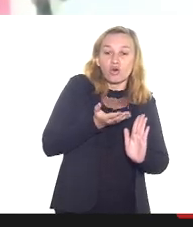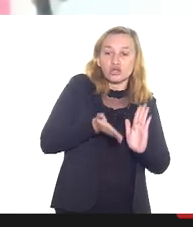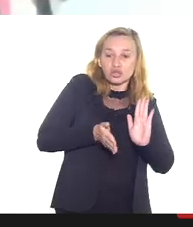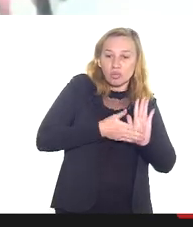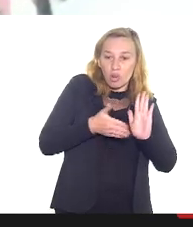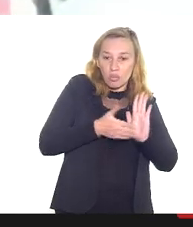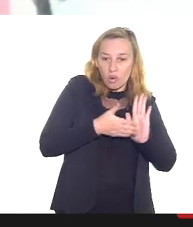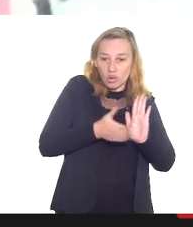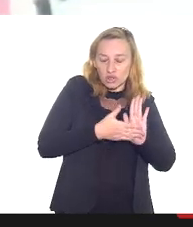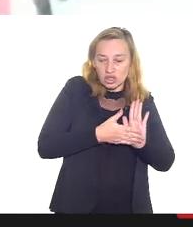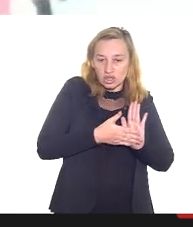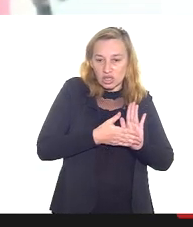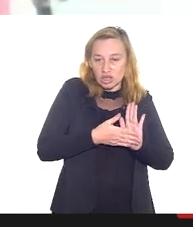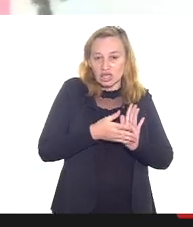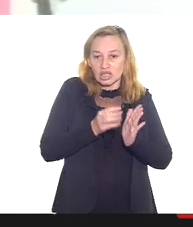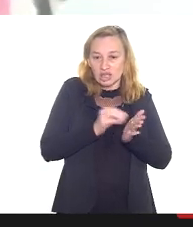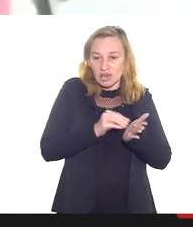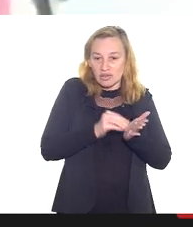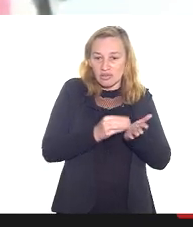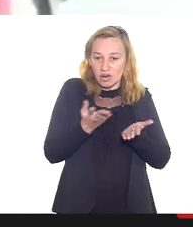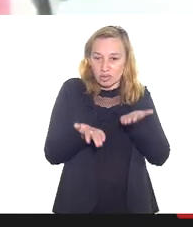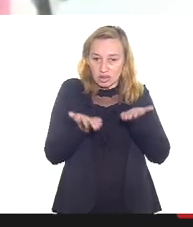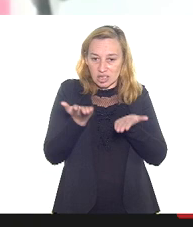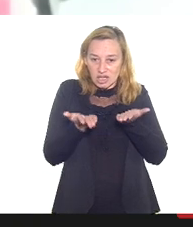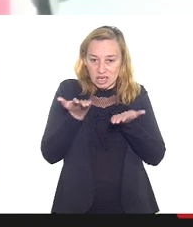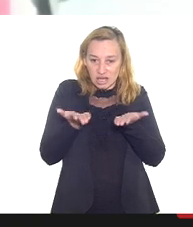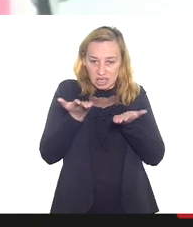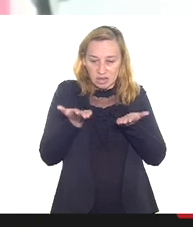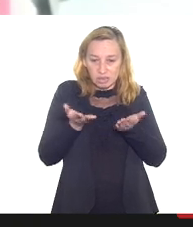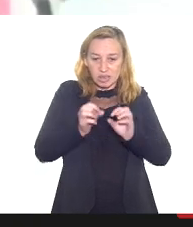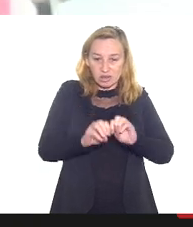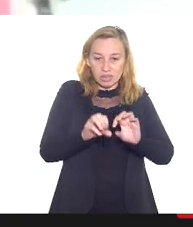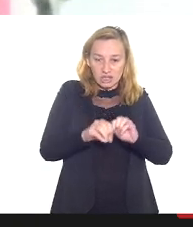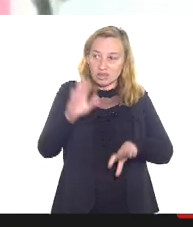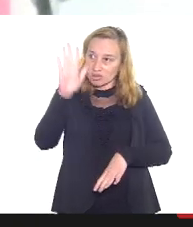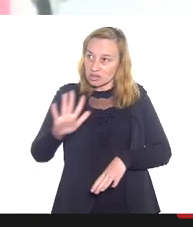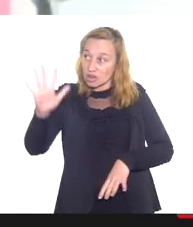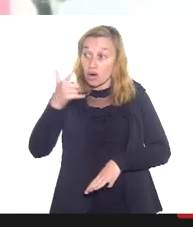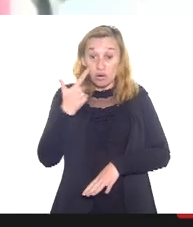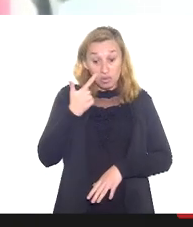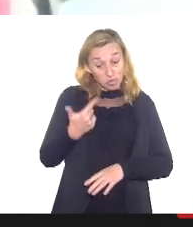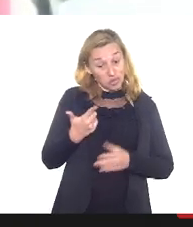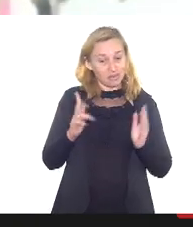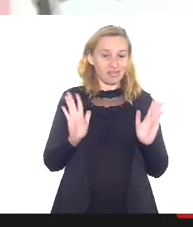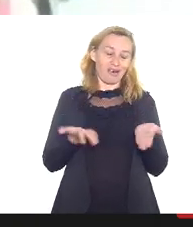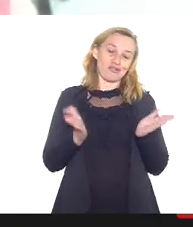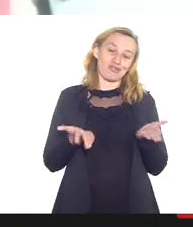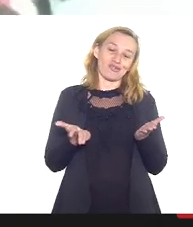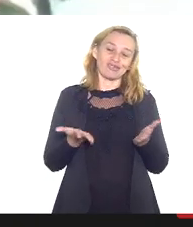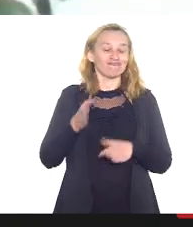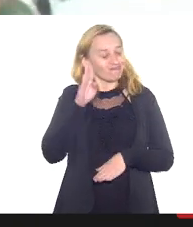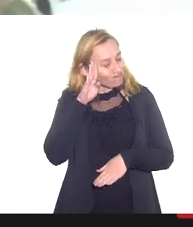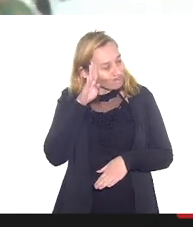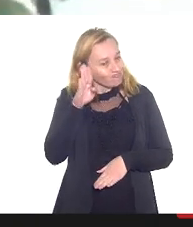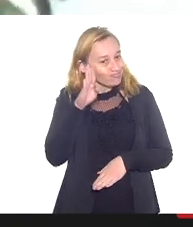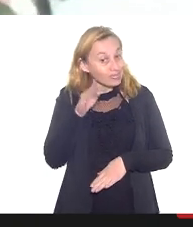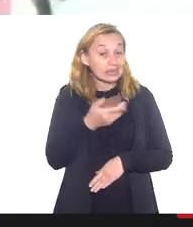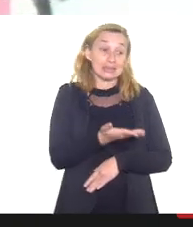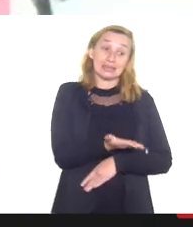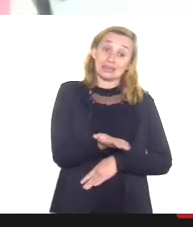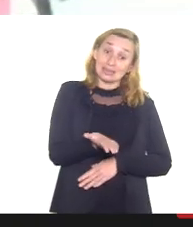o desmantelamento da educação nacional, como nós estamos vendo agora, e principalmente